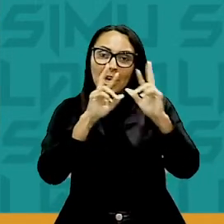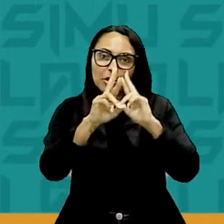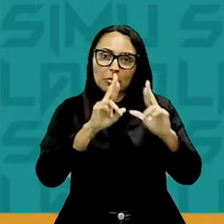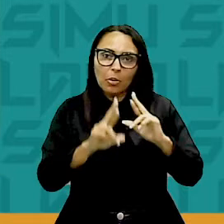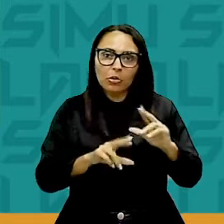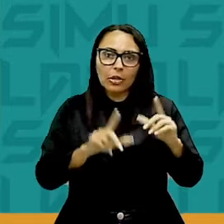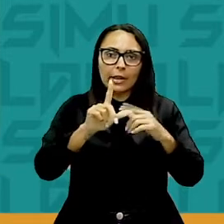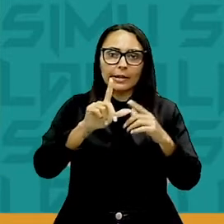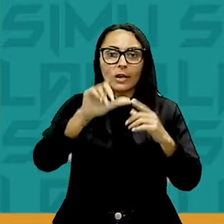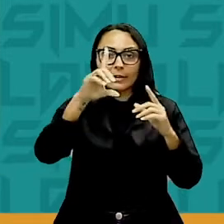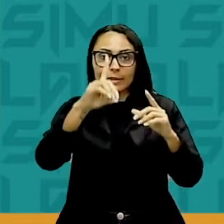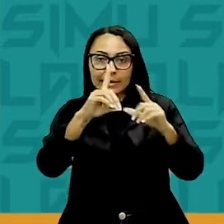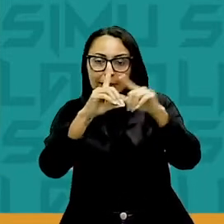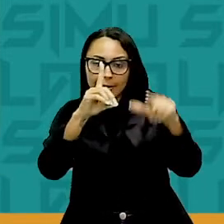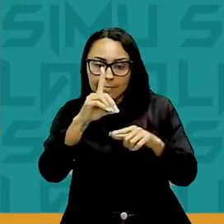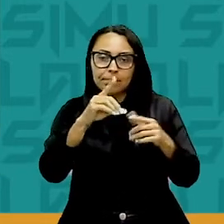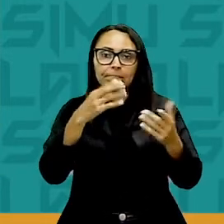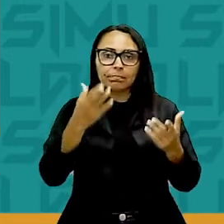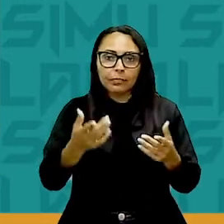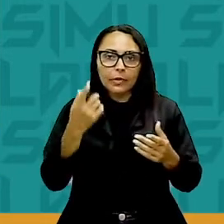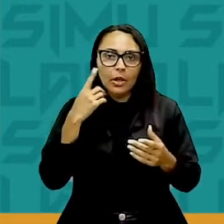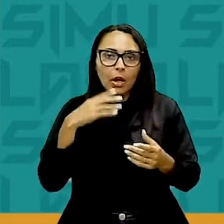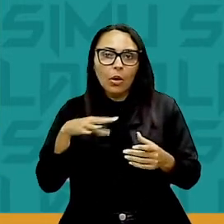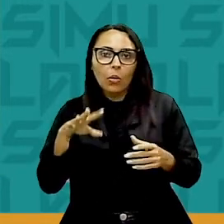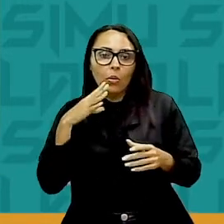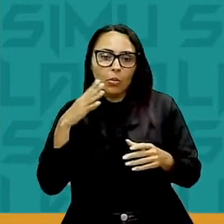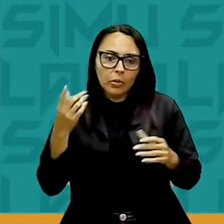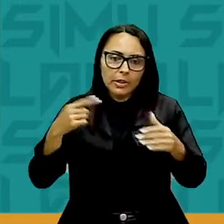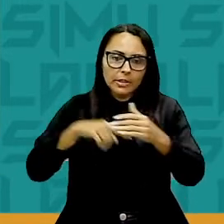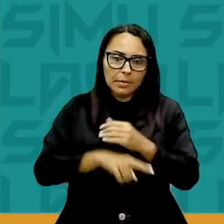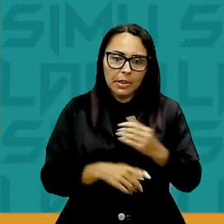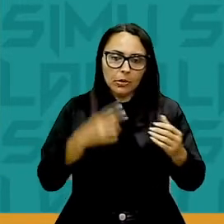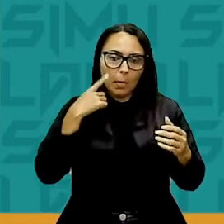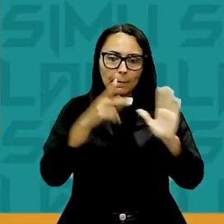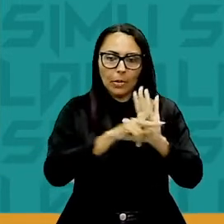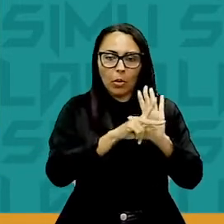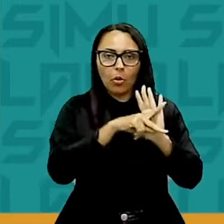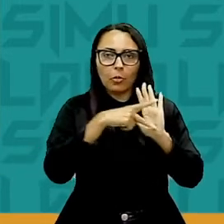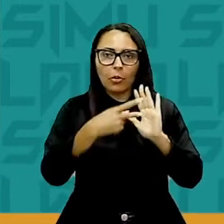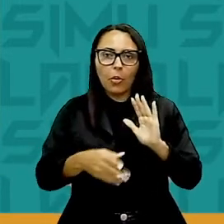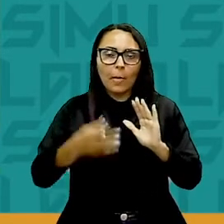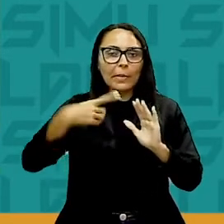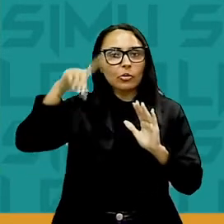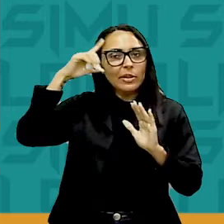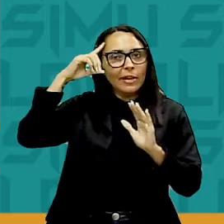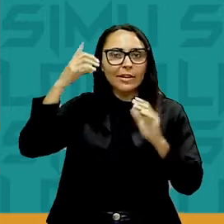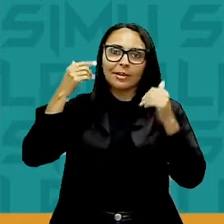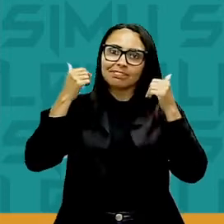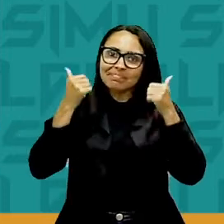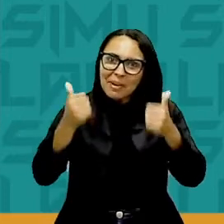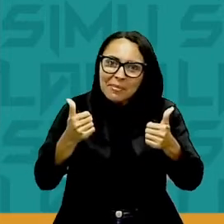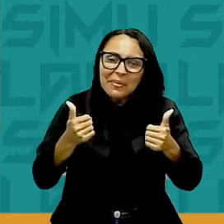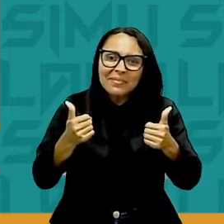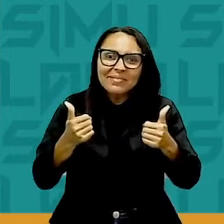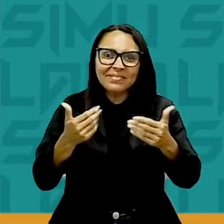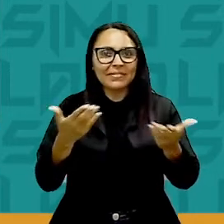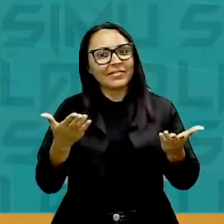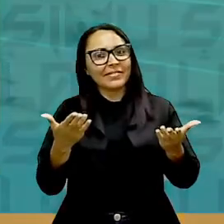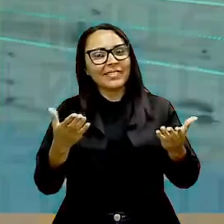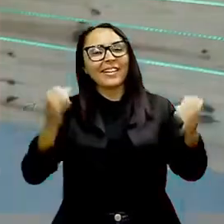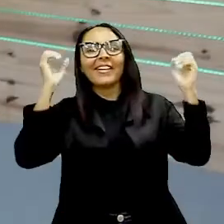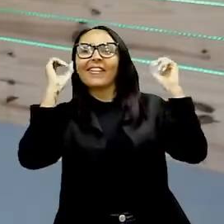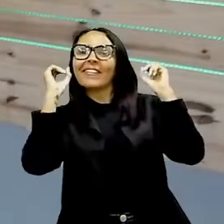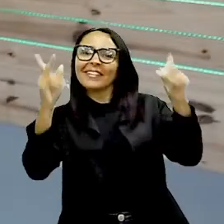a letra D, o conhecimento empírico apropriado pelo senso comum, tá bom?